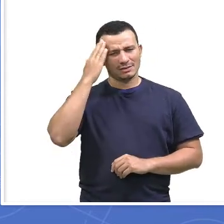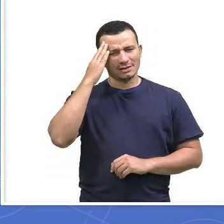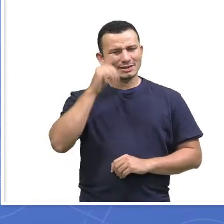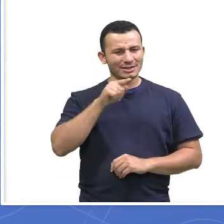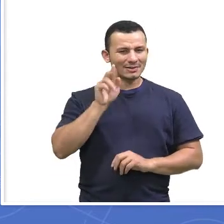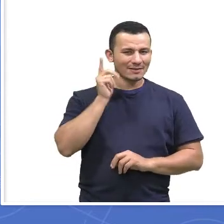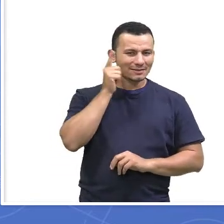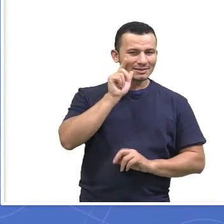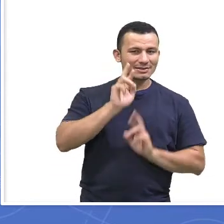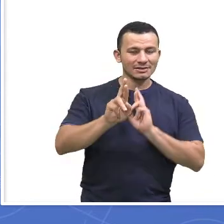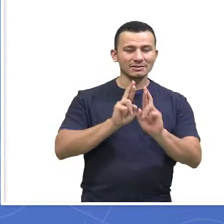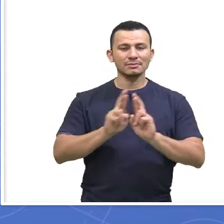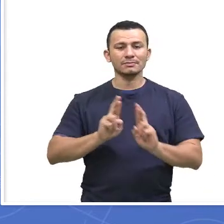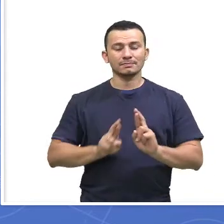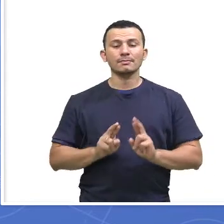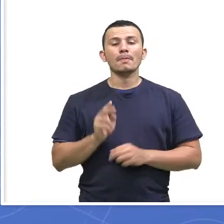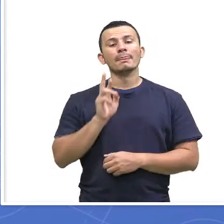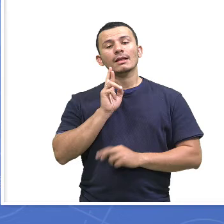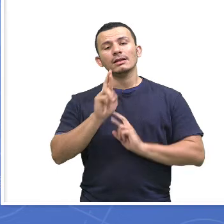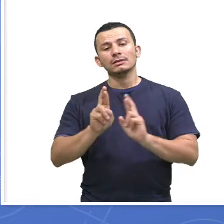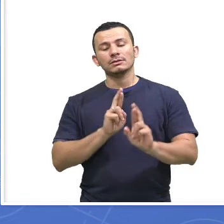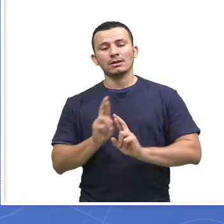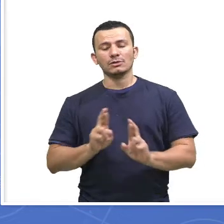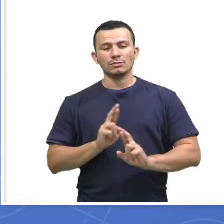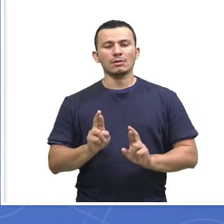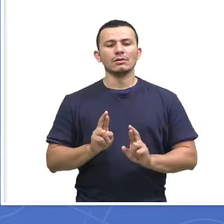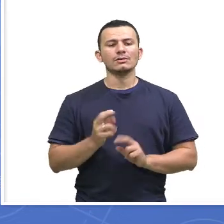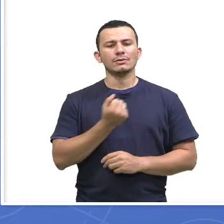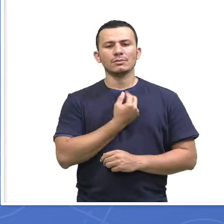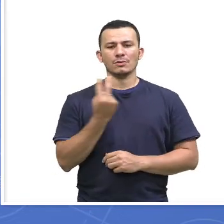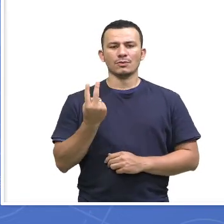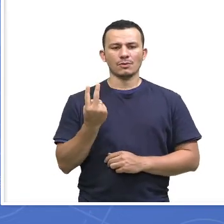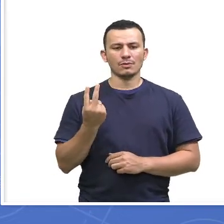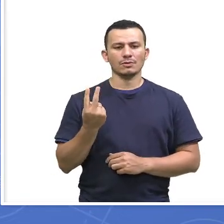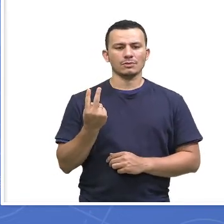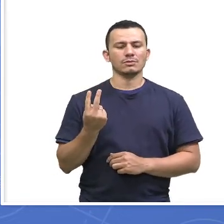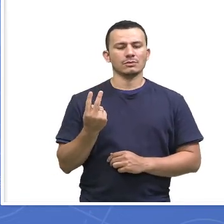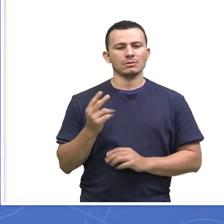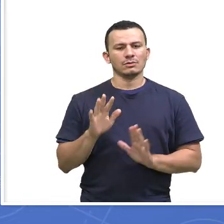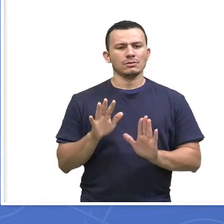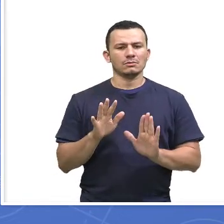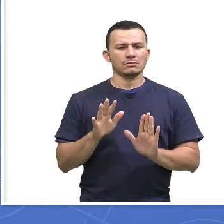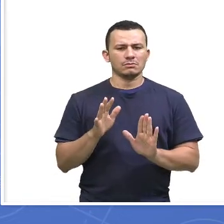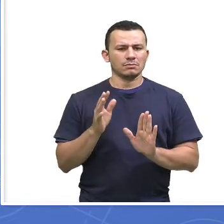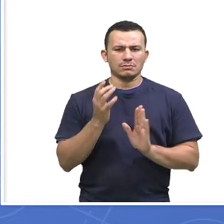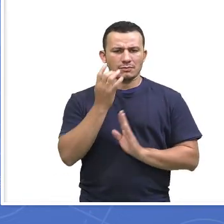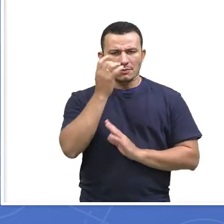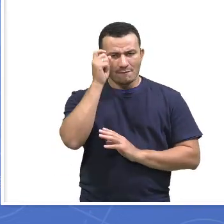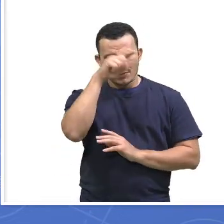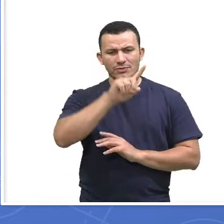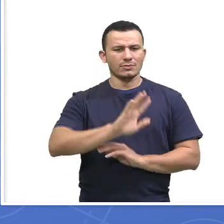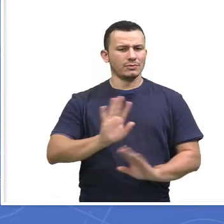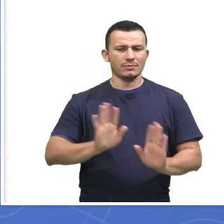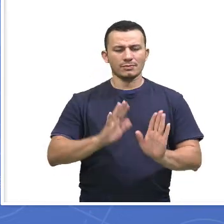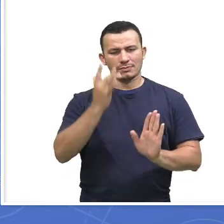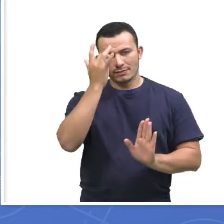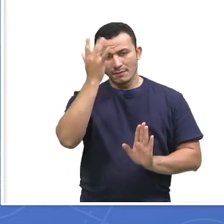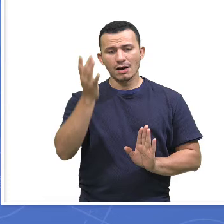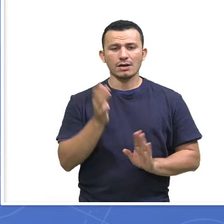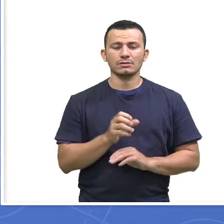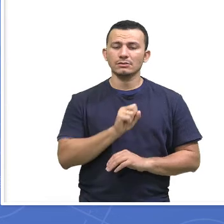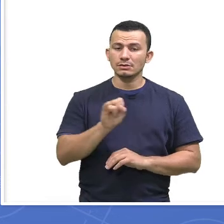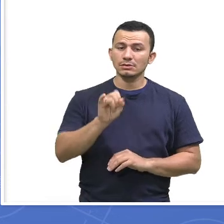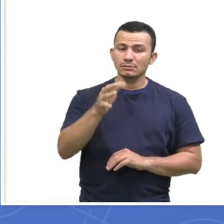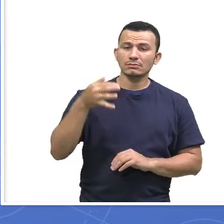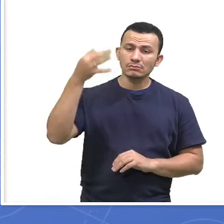ó. Essa resposta aí, essa questão ela não é difícil. Essa questão ela não é difícil. Se vocês se depararem um